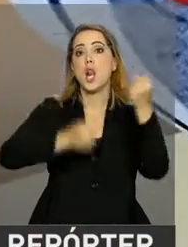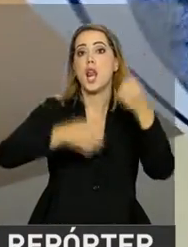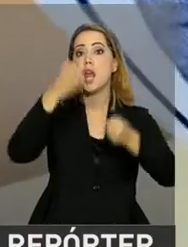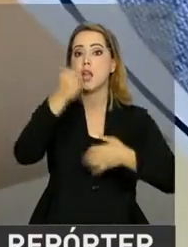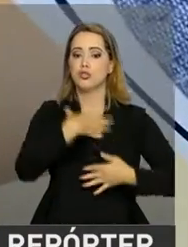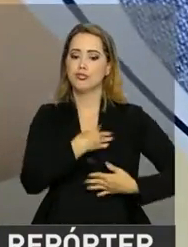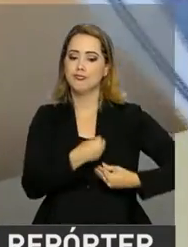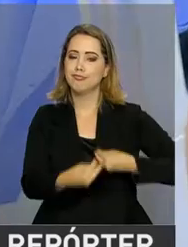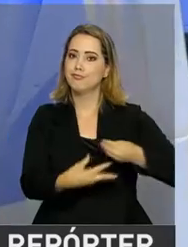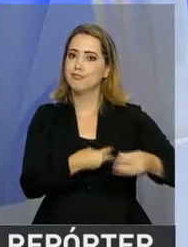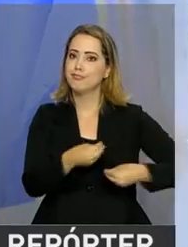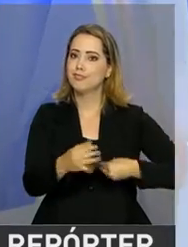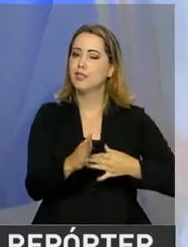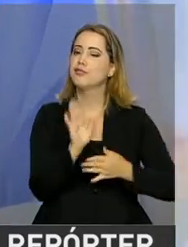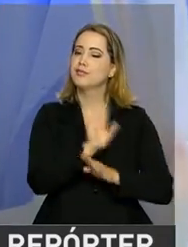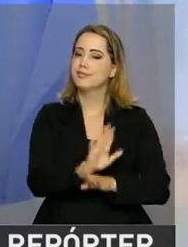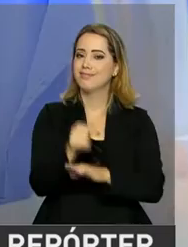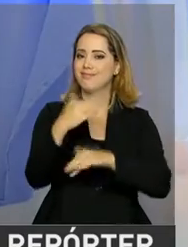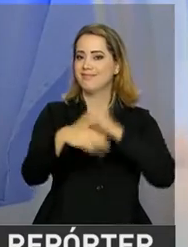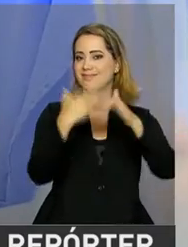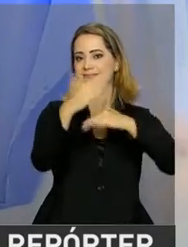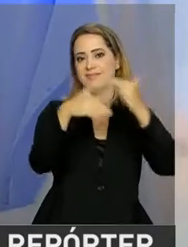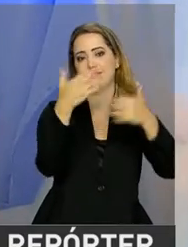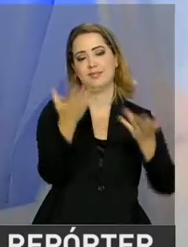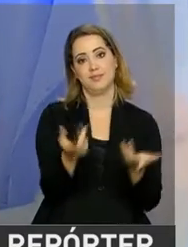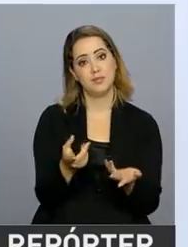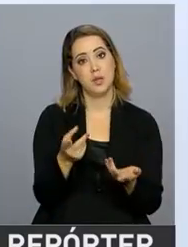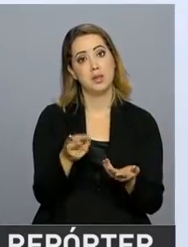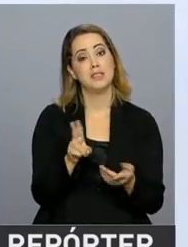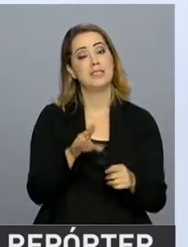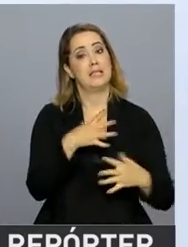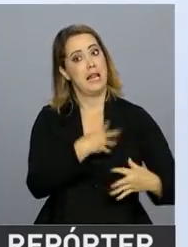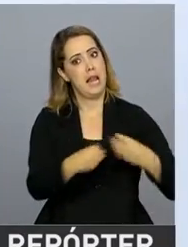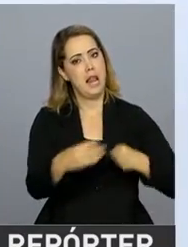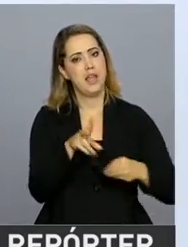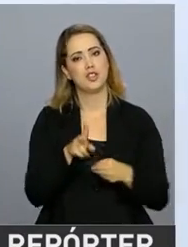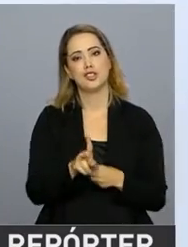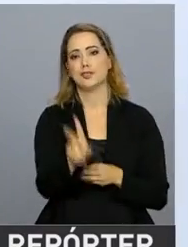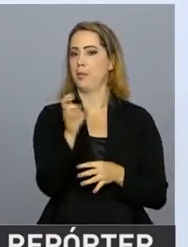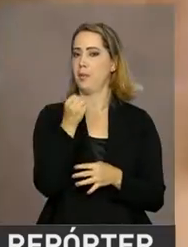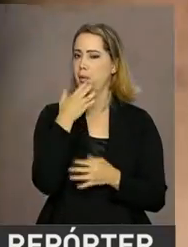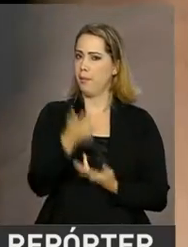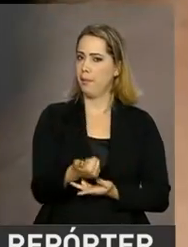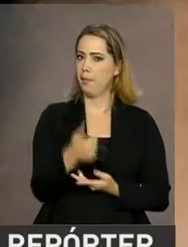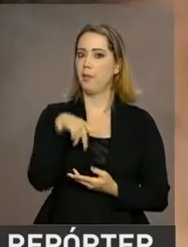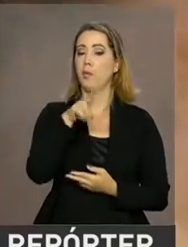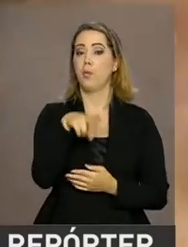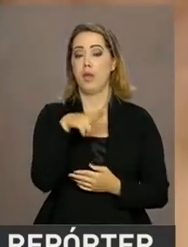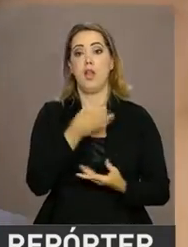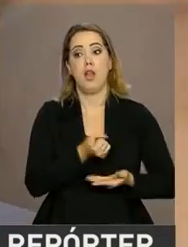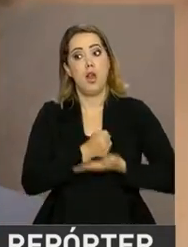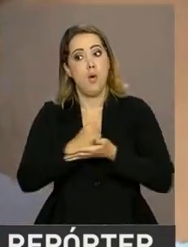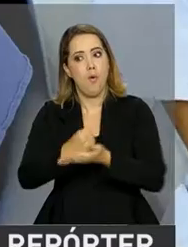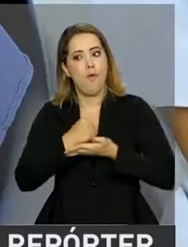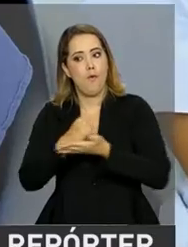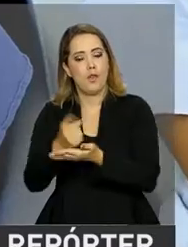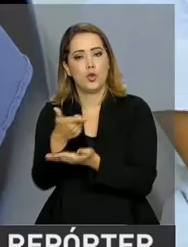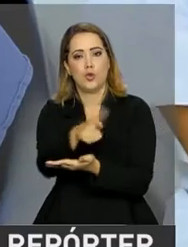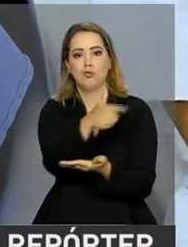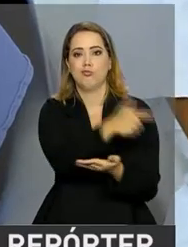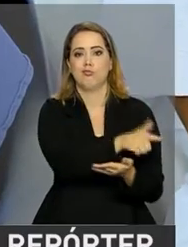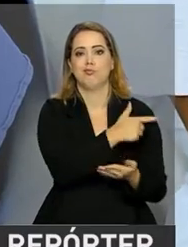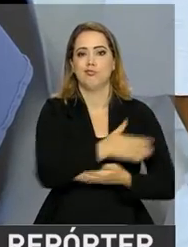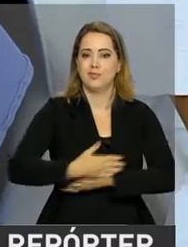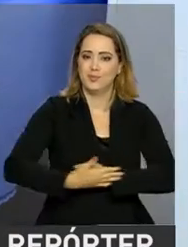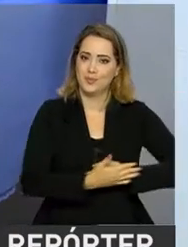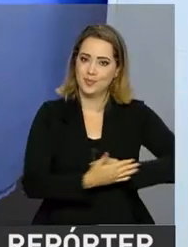a crescer ea ficar mais forte e como leite nunca é demais júlia resolveu doar também para outros bebês